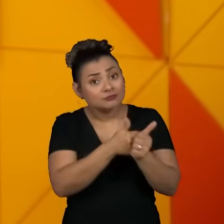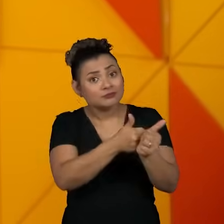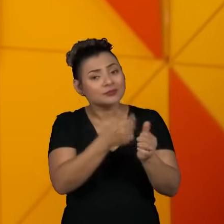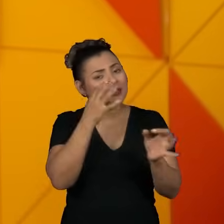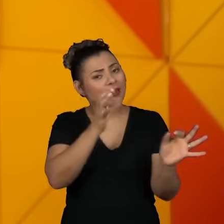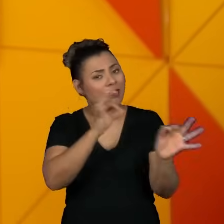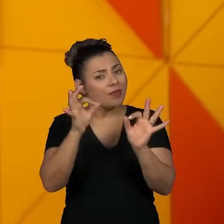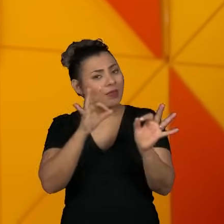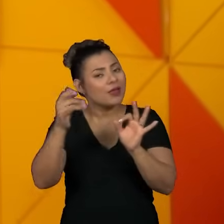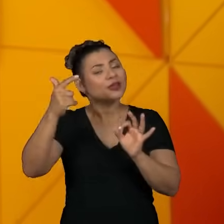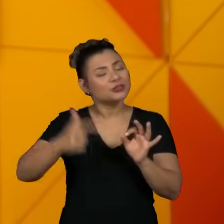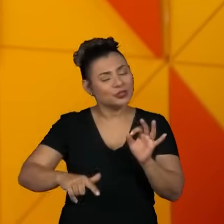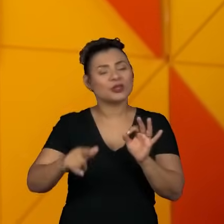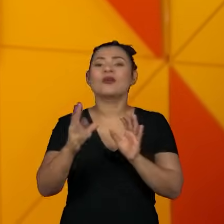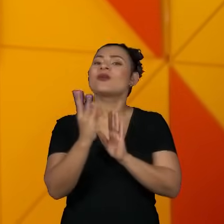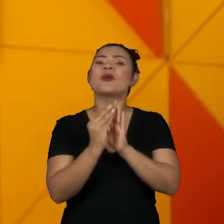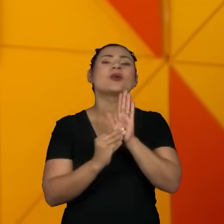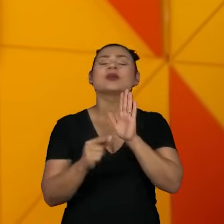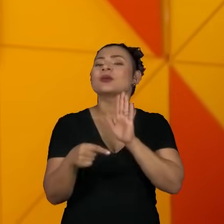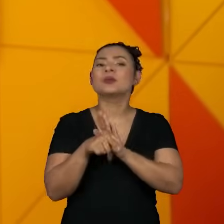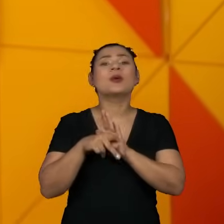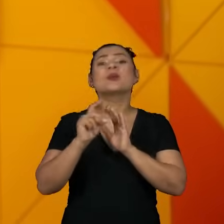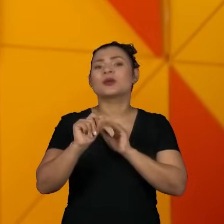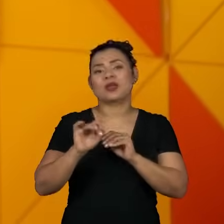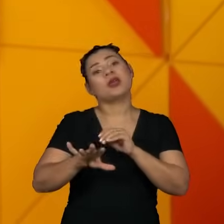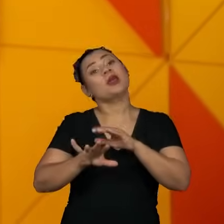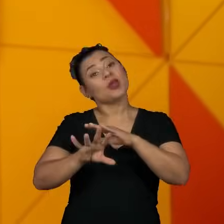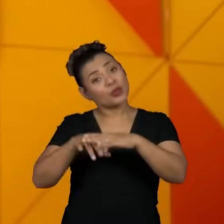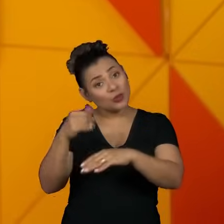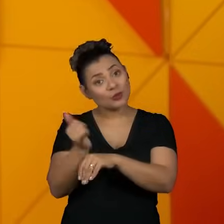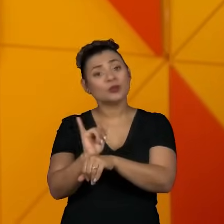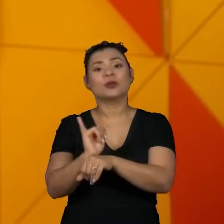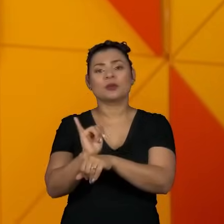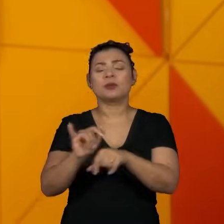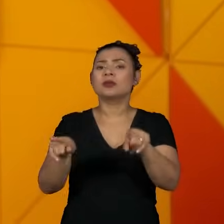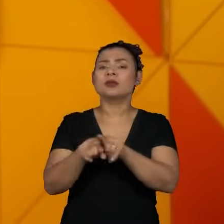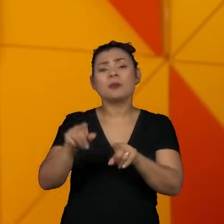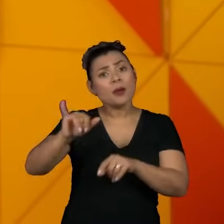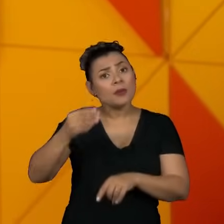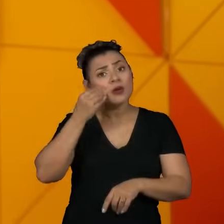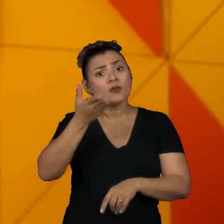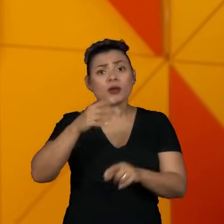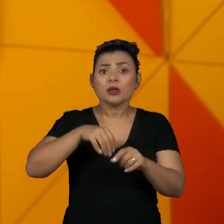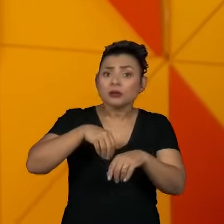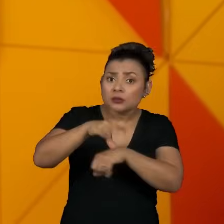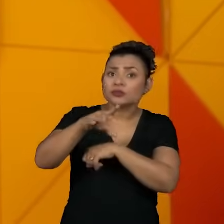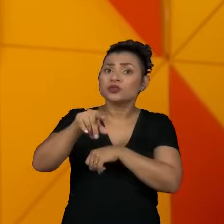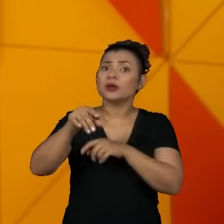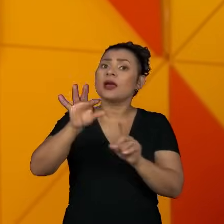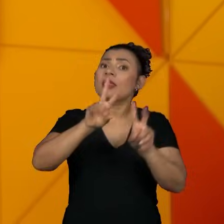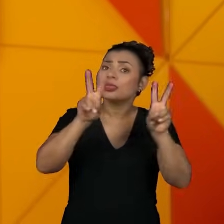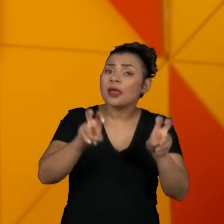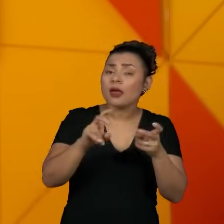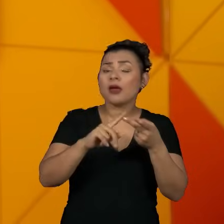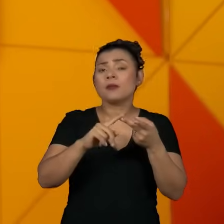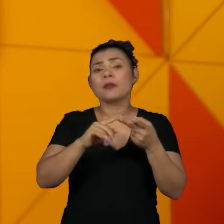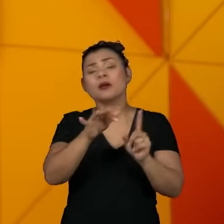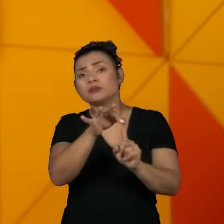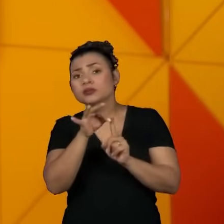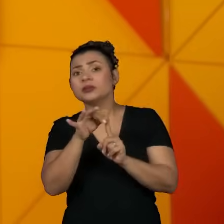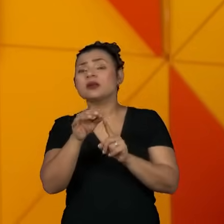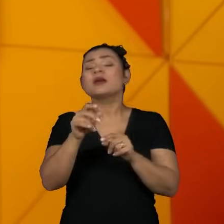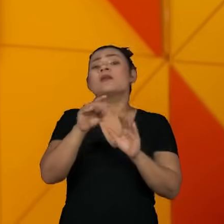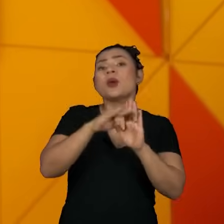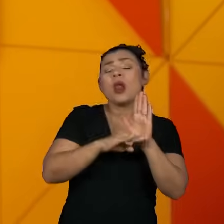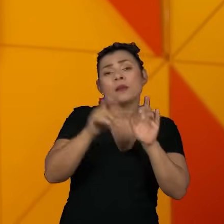gente e revendo o nosso conteúdo no nosso canal no YouTube. Aproveita também para sugerir um tema, comentar os vídeos e programas que você